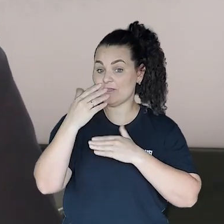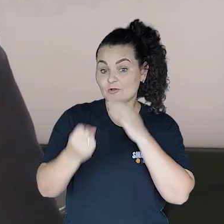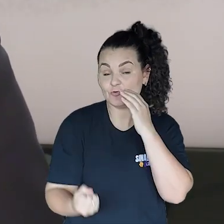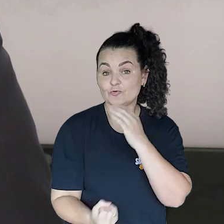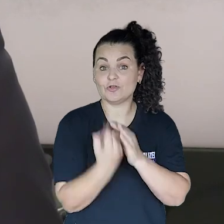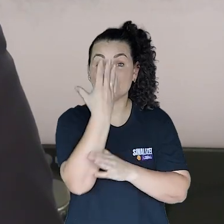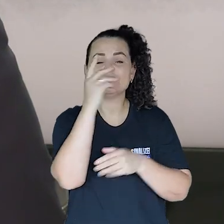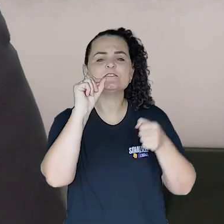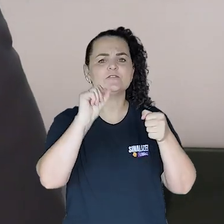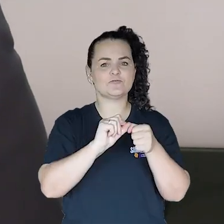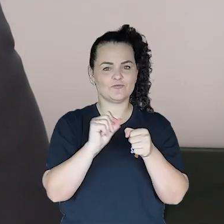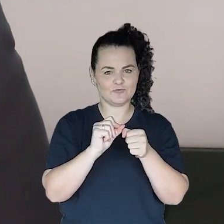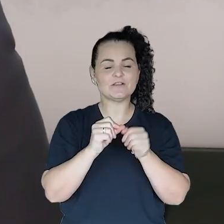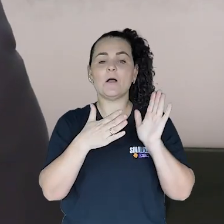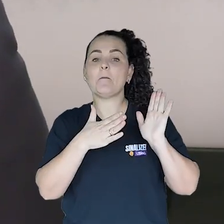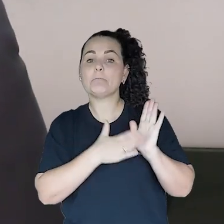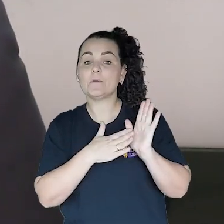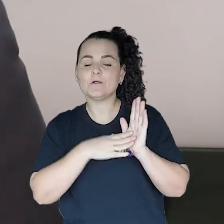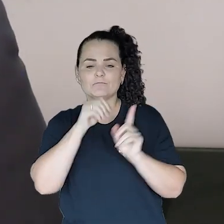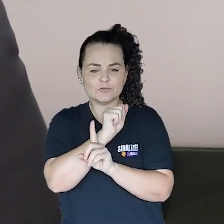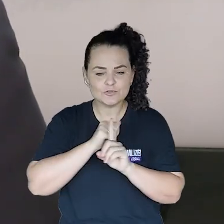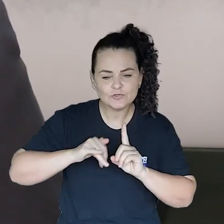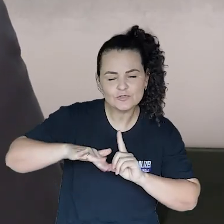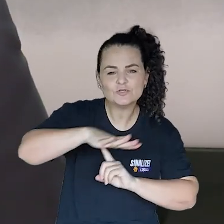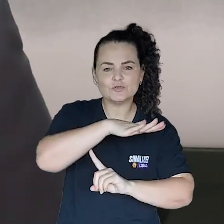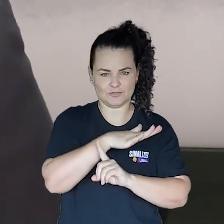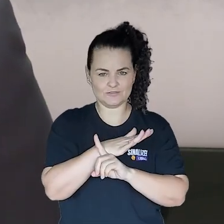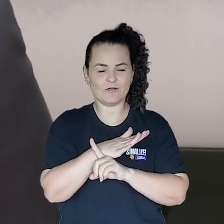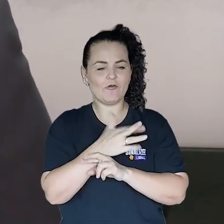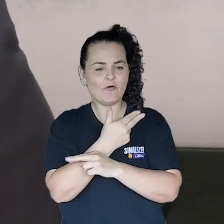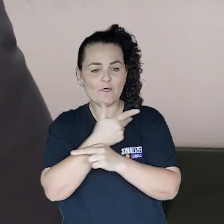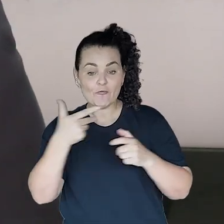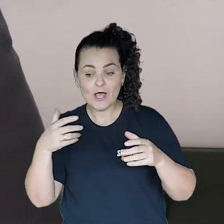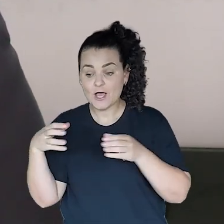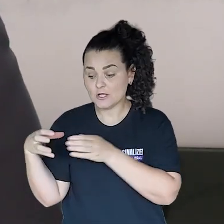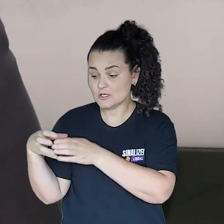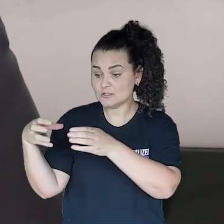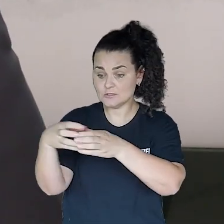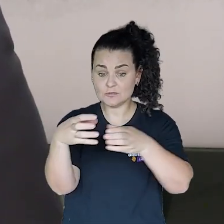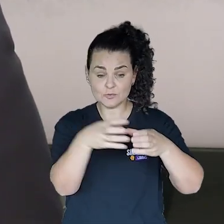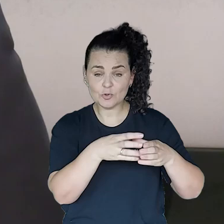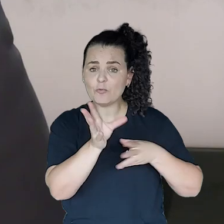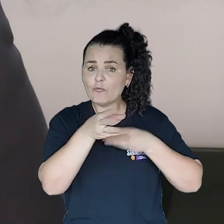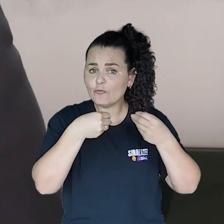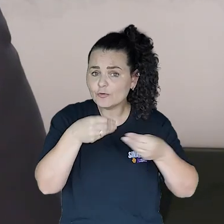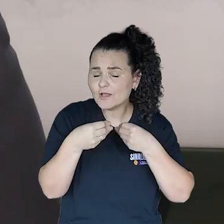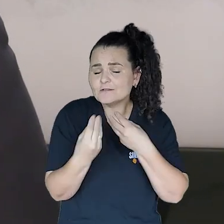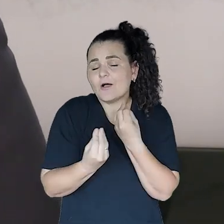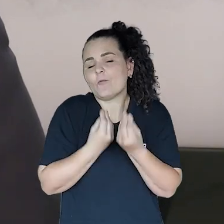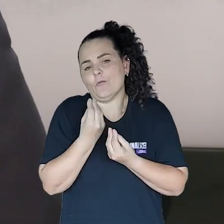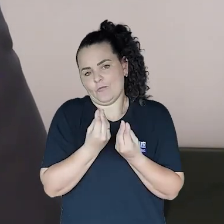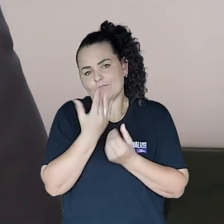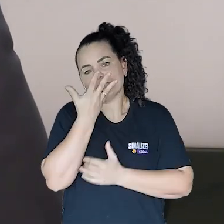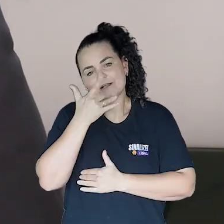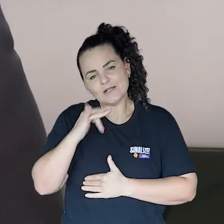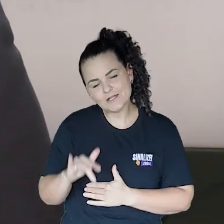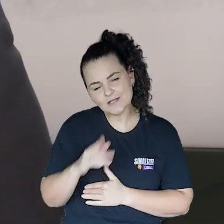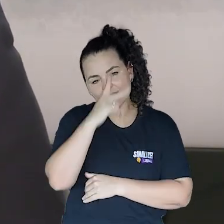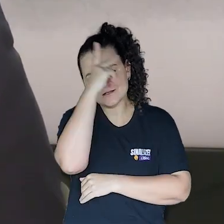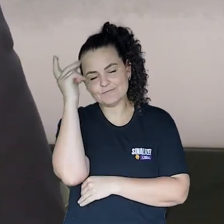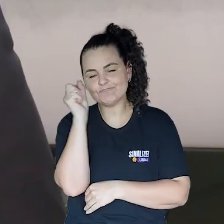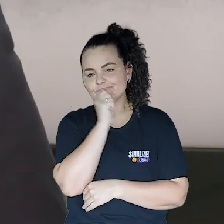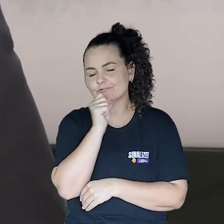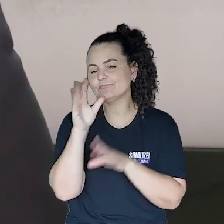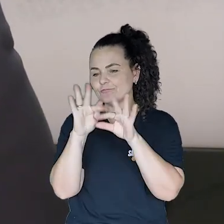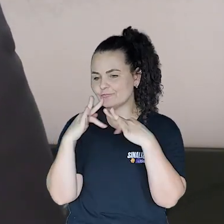criação e execução de programas sociais voltados para diferentes grupos vulneráveis como crianças idosos